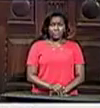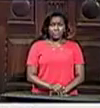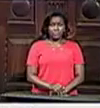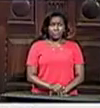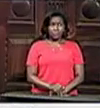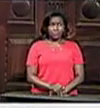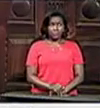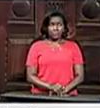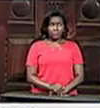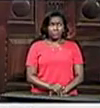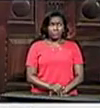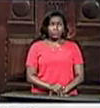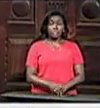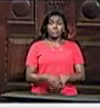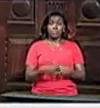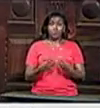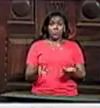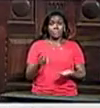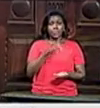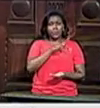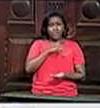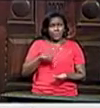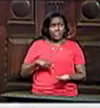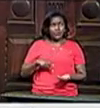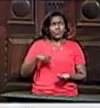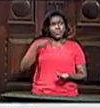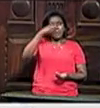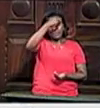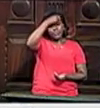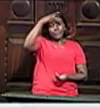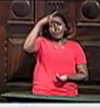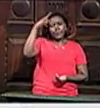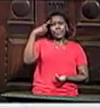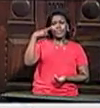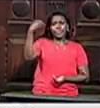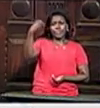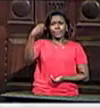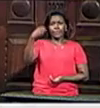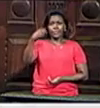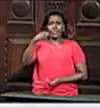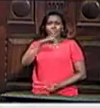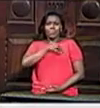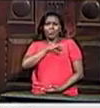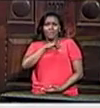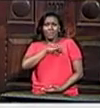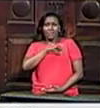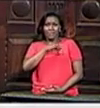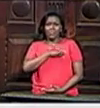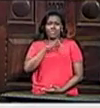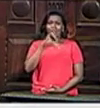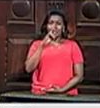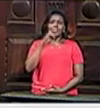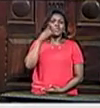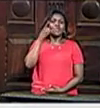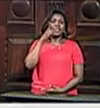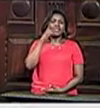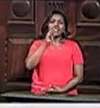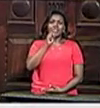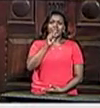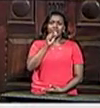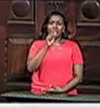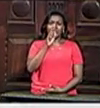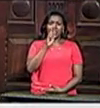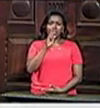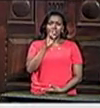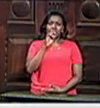se o presidente e prefeito eleito de itaboraí o deputado doutor sid noel senhoras deputadas senhores deputados